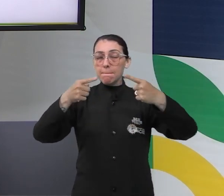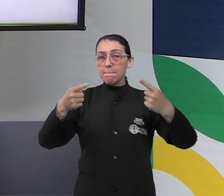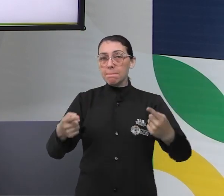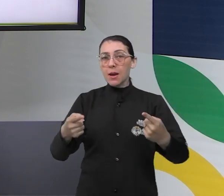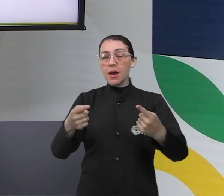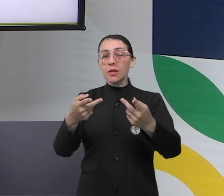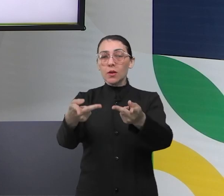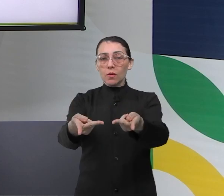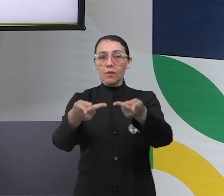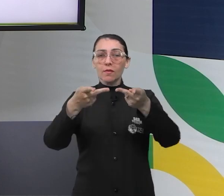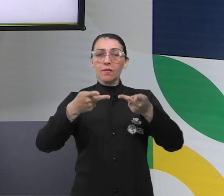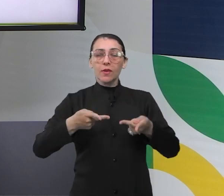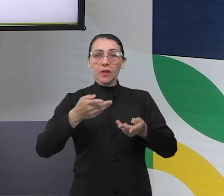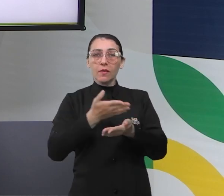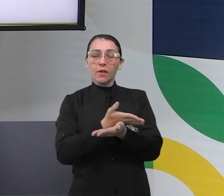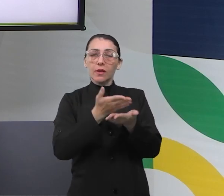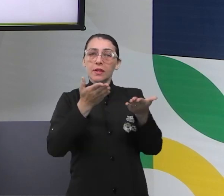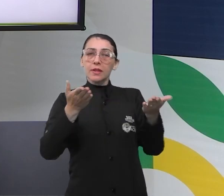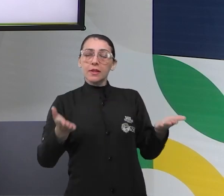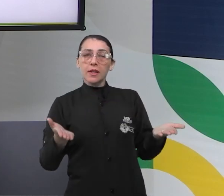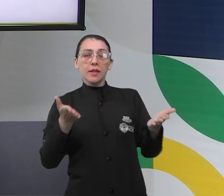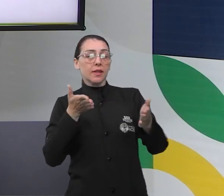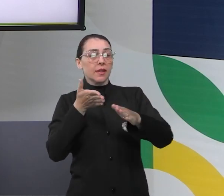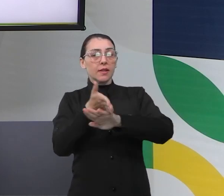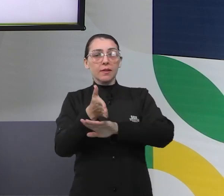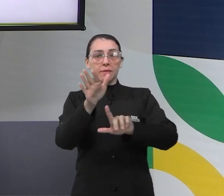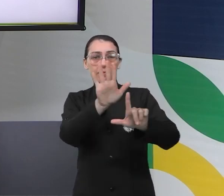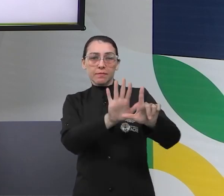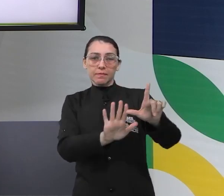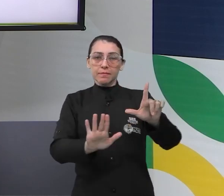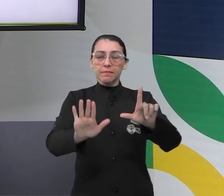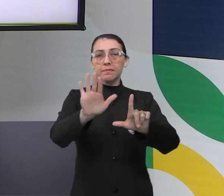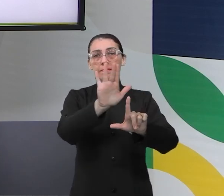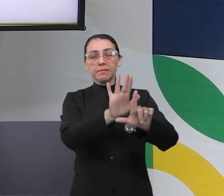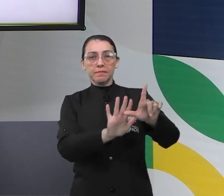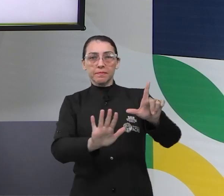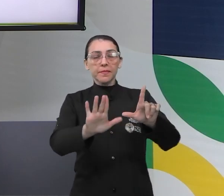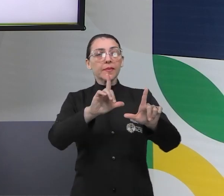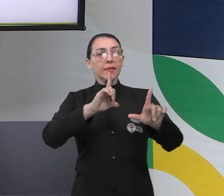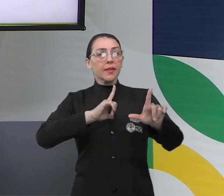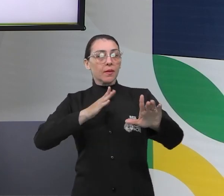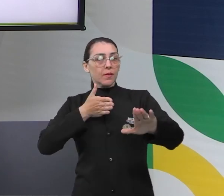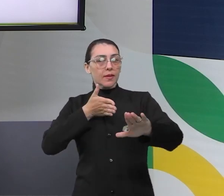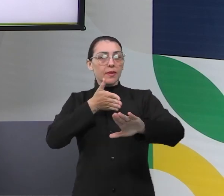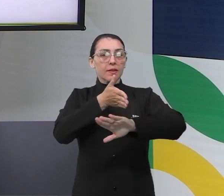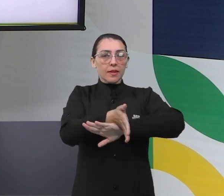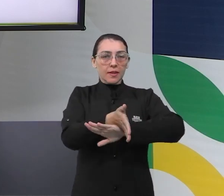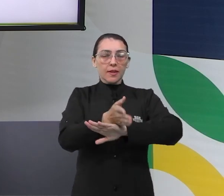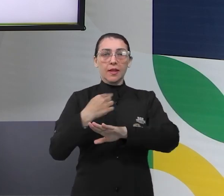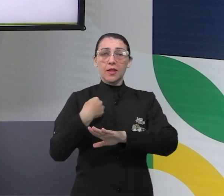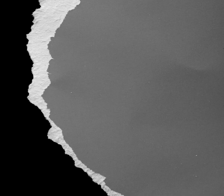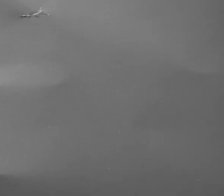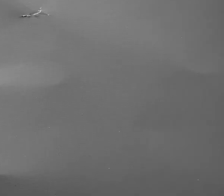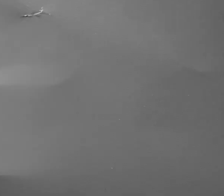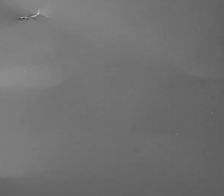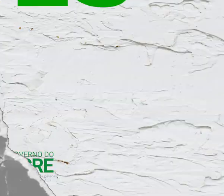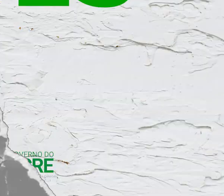eu convido vocês para entrarem na nossa plataforma para ter um acesso pleno à nossa